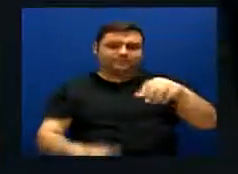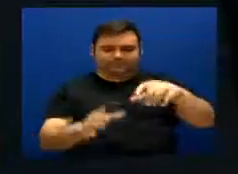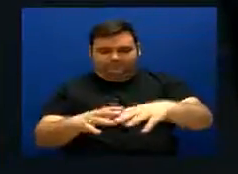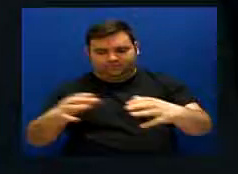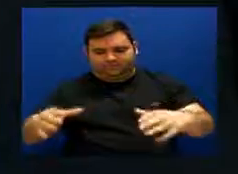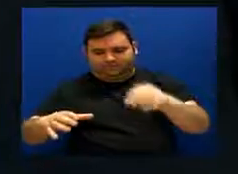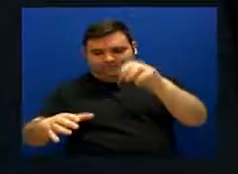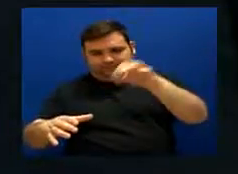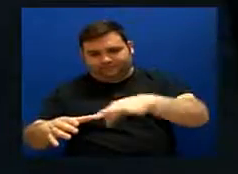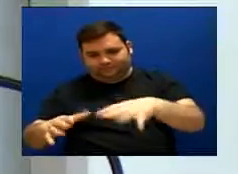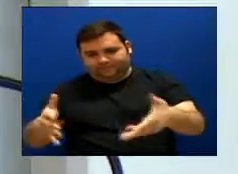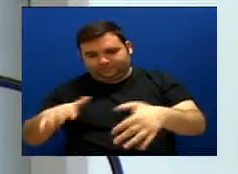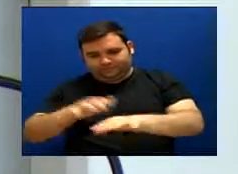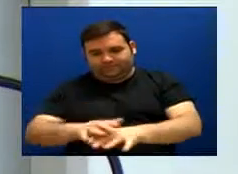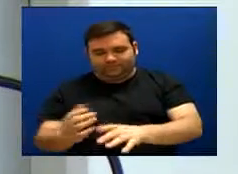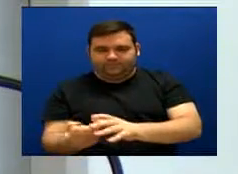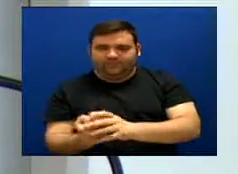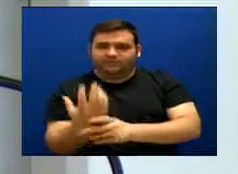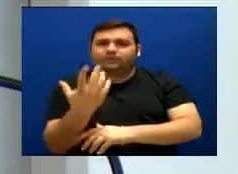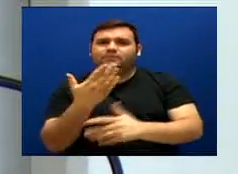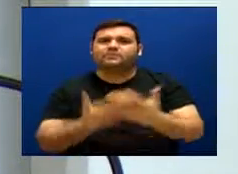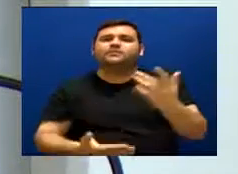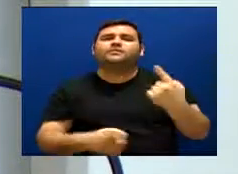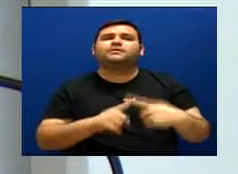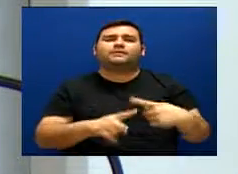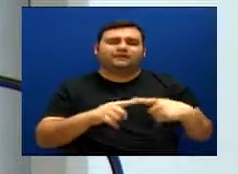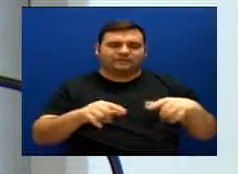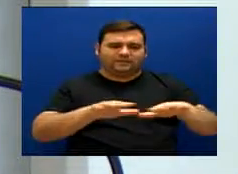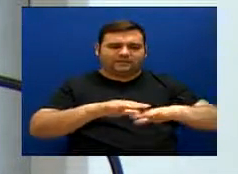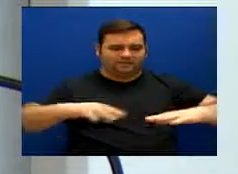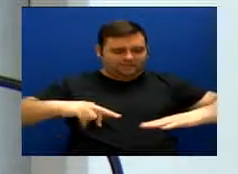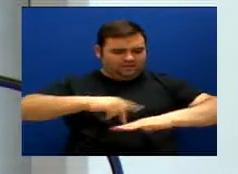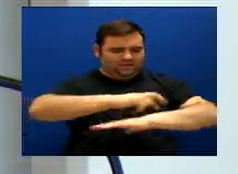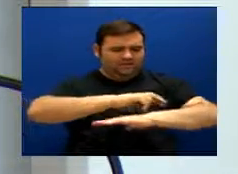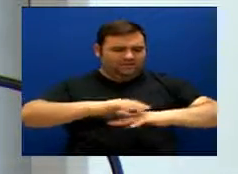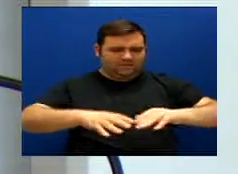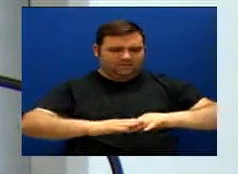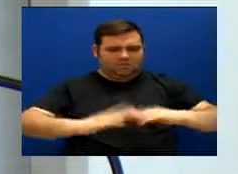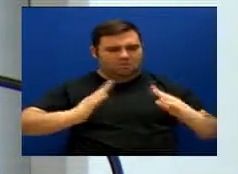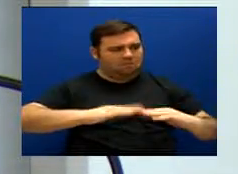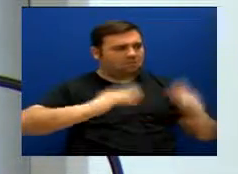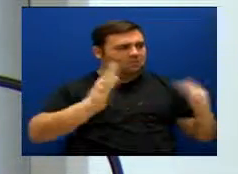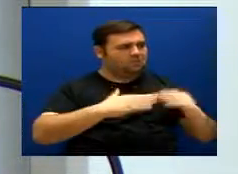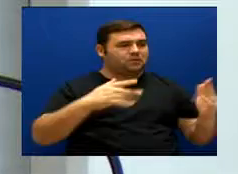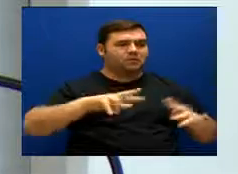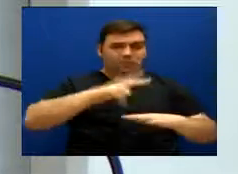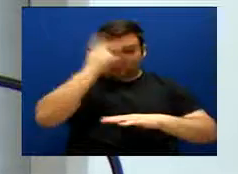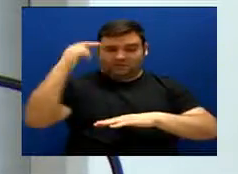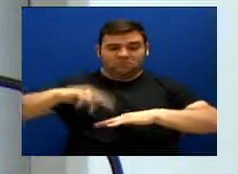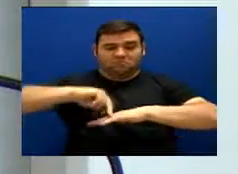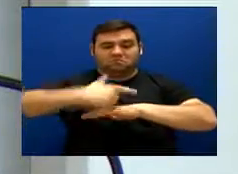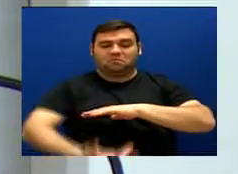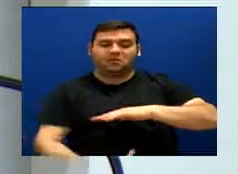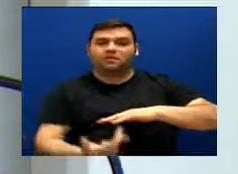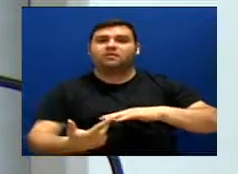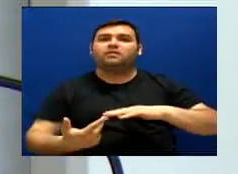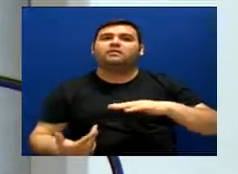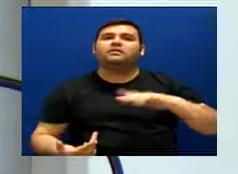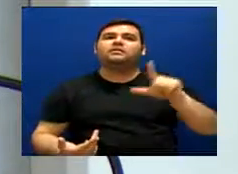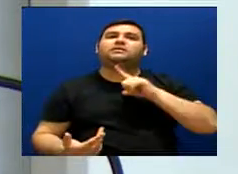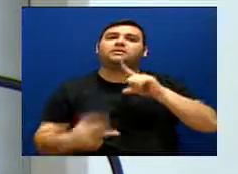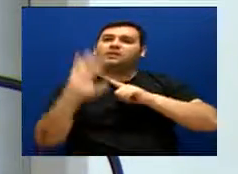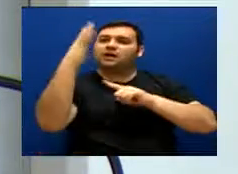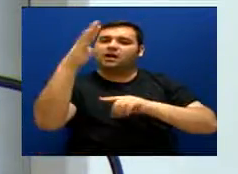plantio, tem todo o prejuízo na calçada, muitos caem, tropeçam. Por quê? Porque as raízes são muito